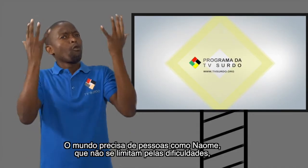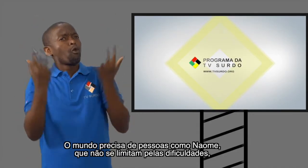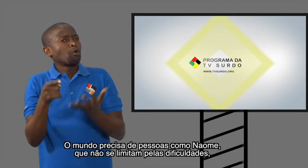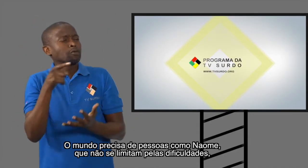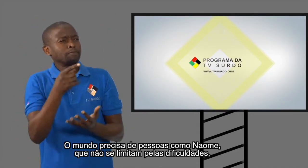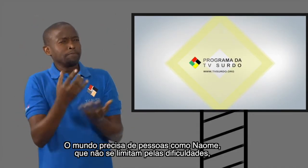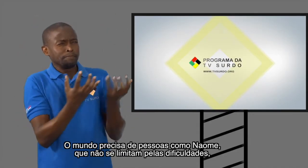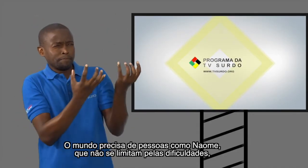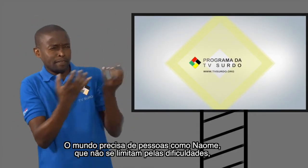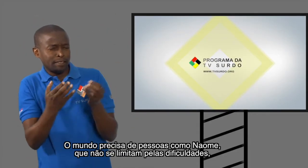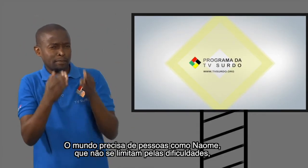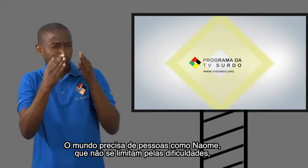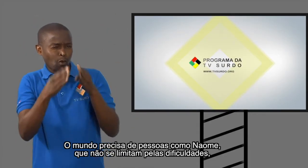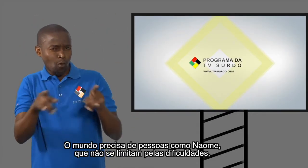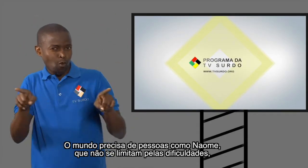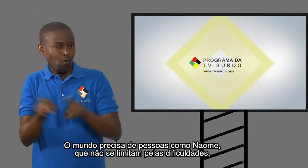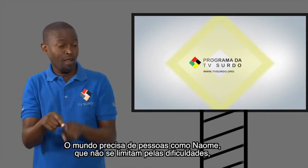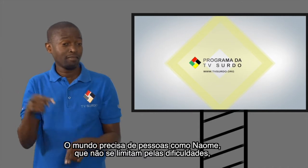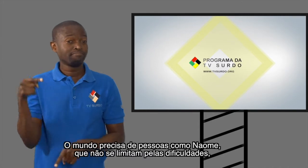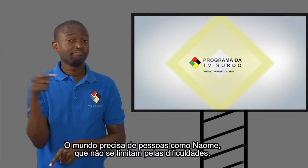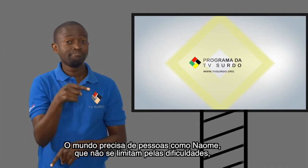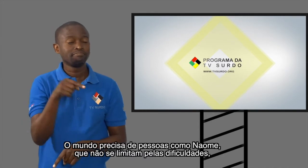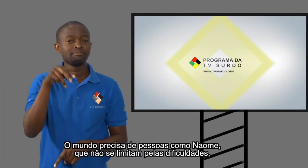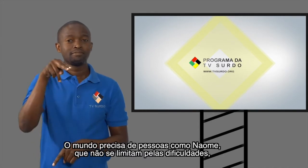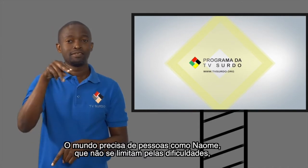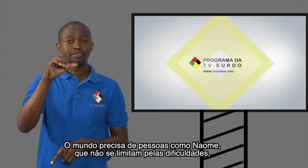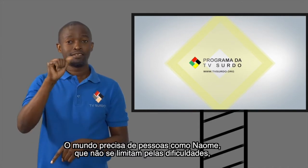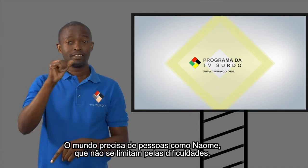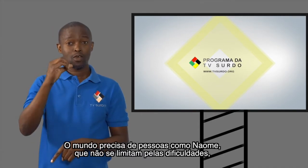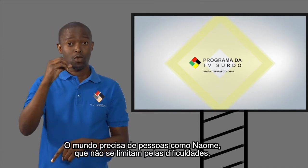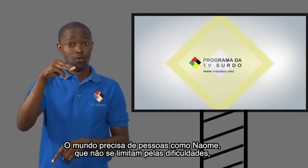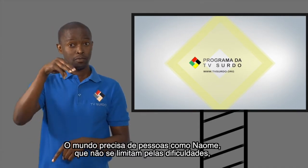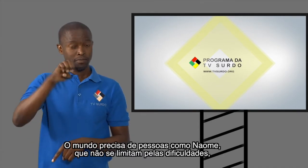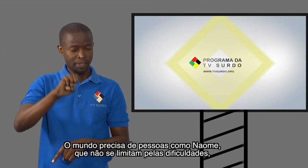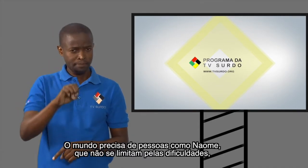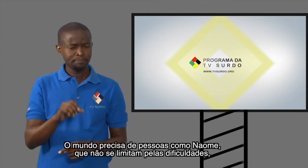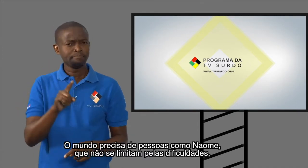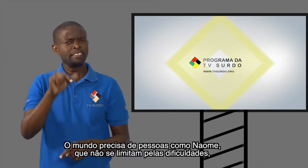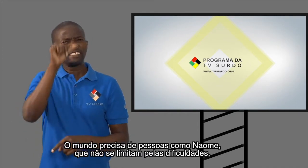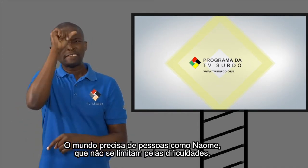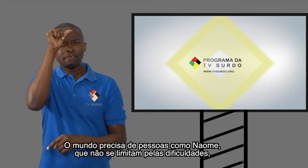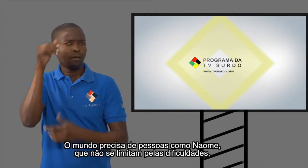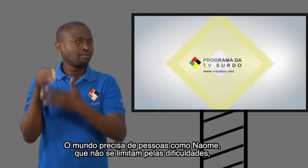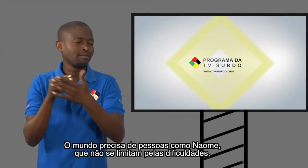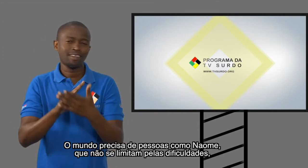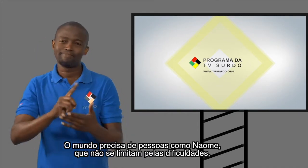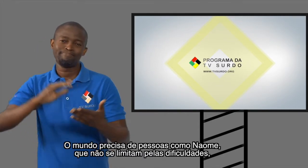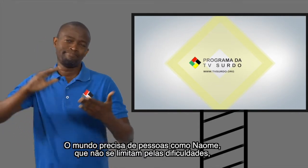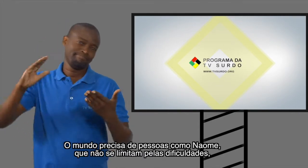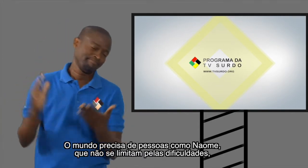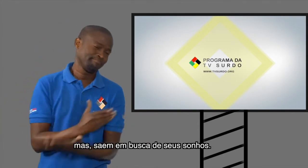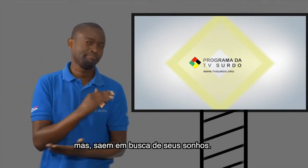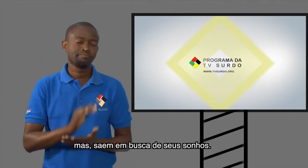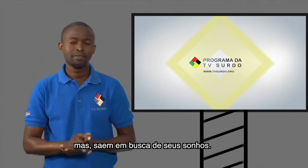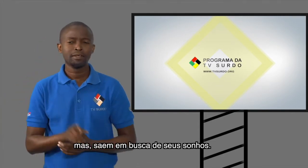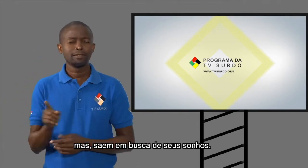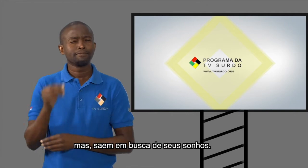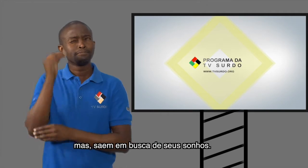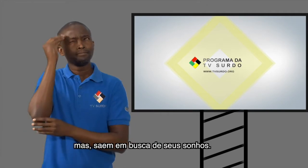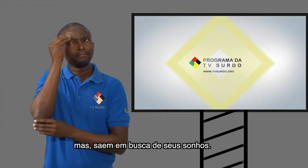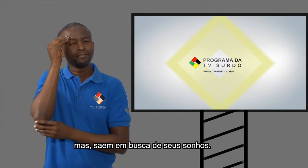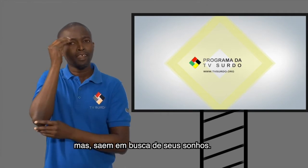O mundo precisa de pessoas como Naomi, que não se limitam pelas dificuldades, mas saem em busca